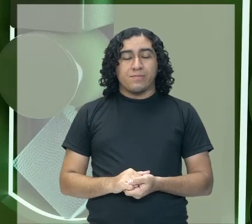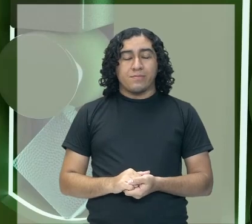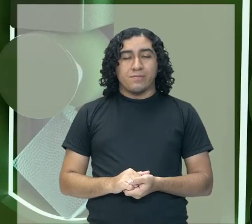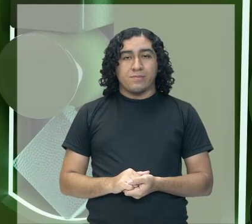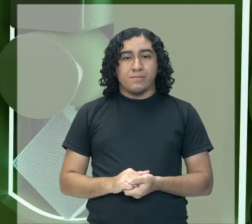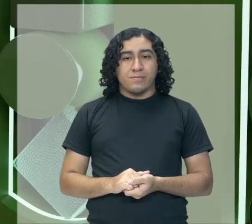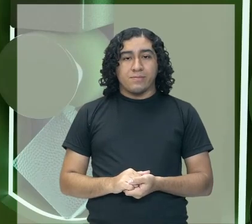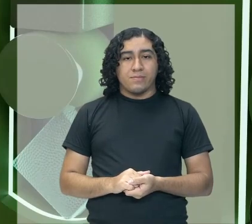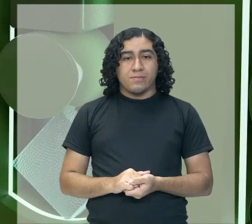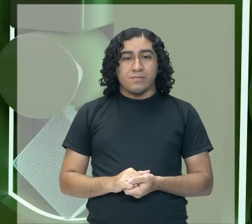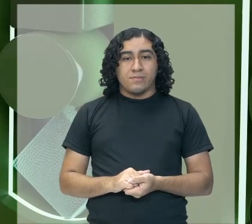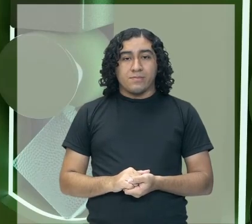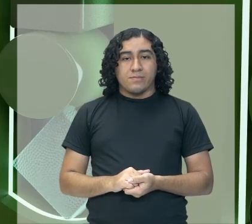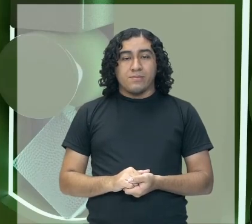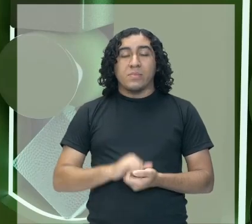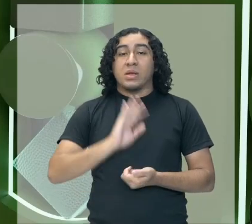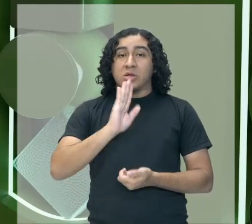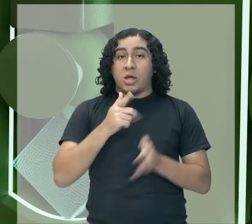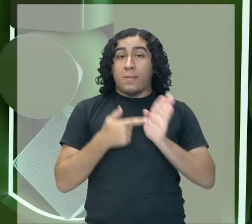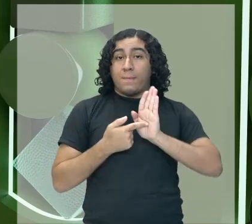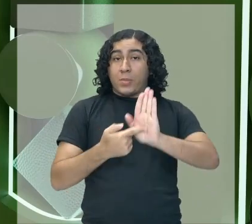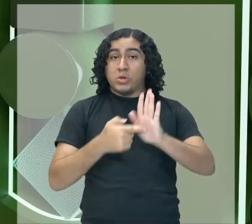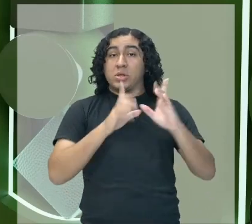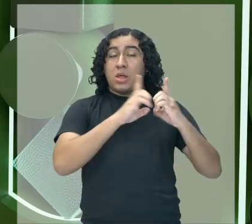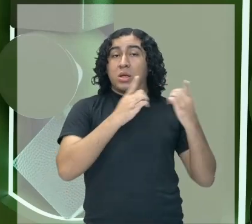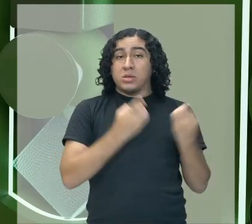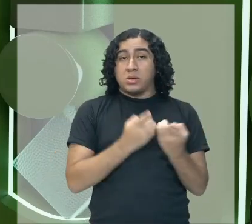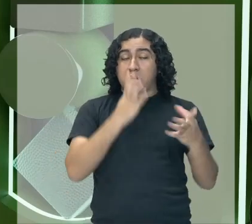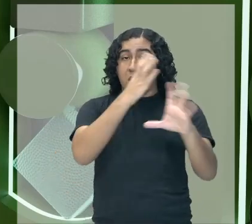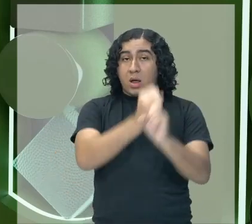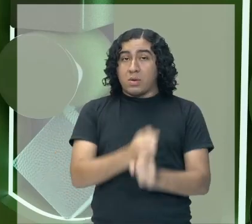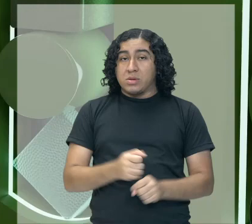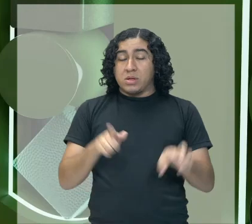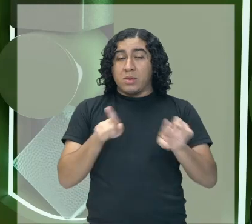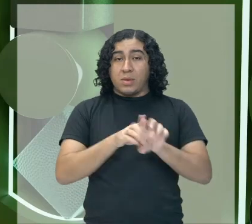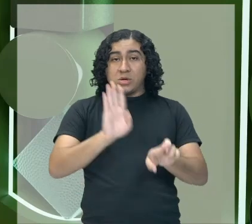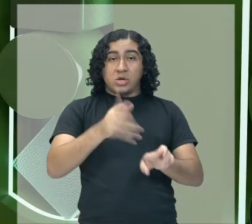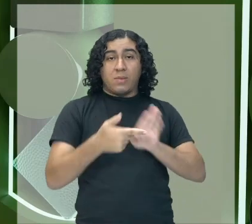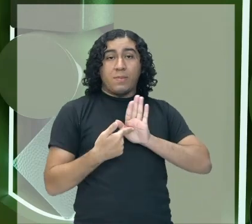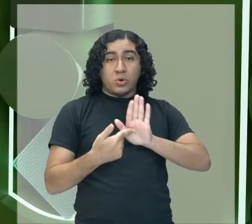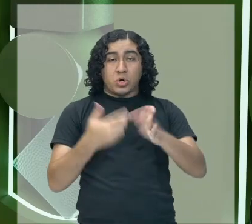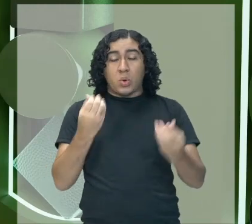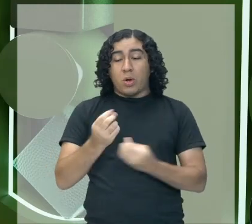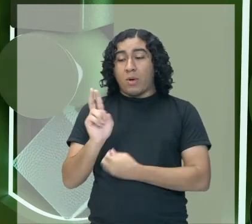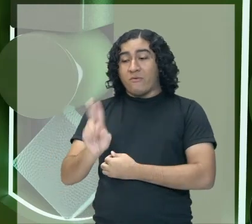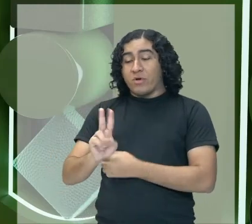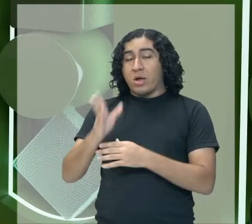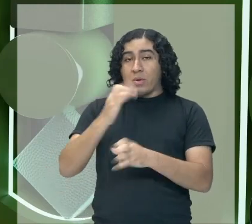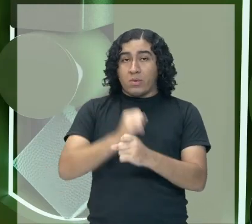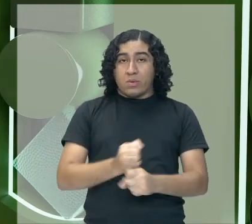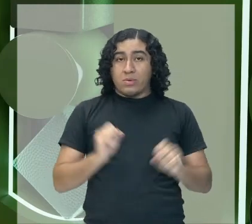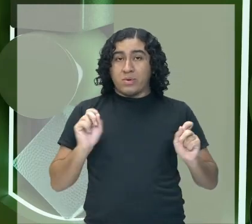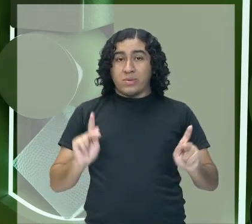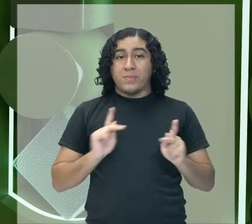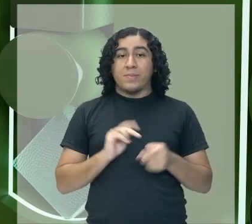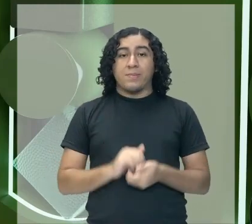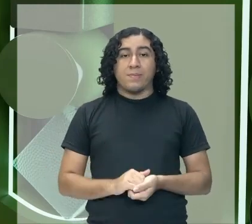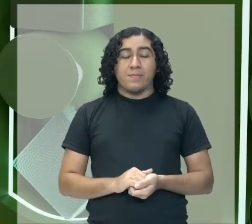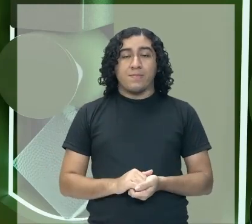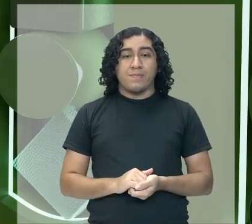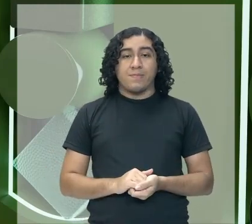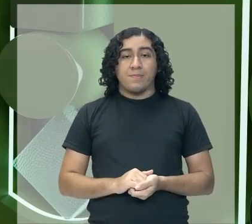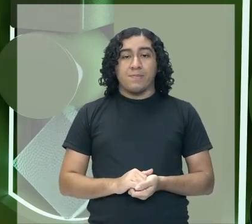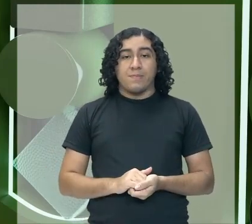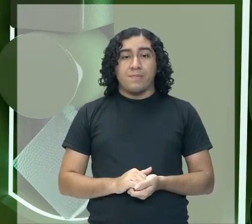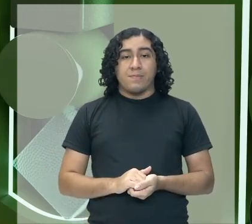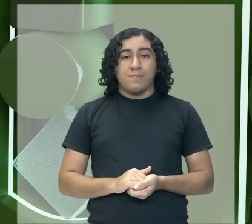E aí nós mostramos como calcula essa densidade mostramos como calcula a velocidade tá bom bem agora a gente